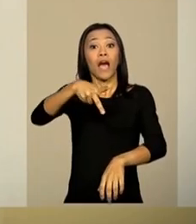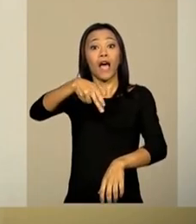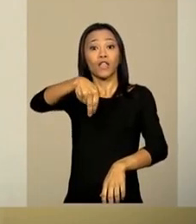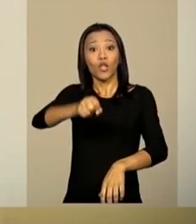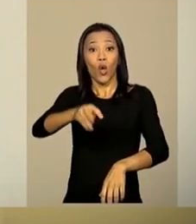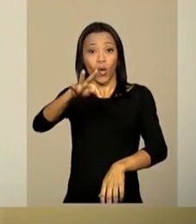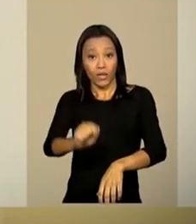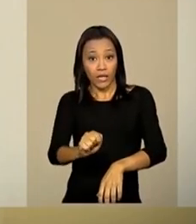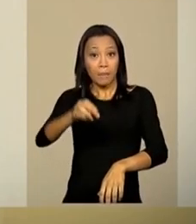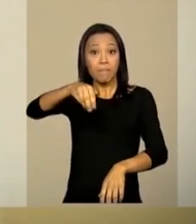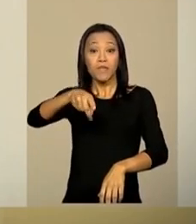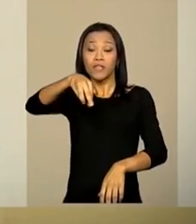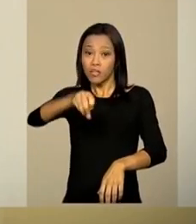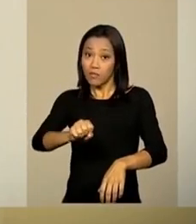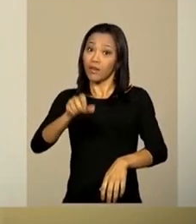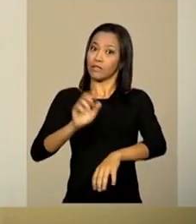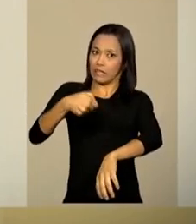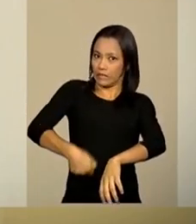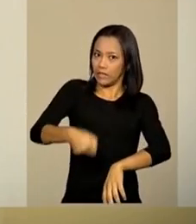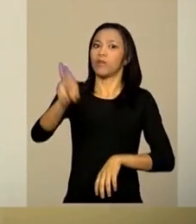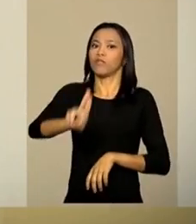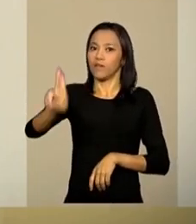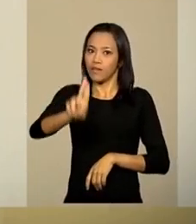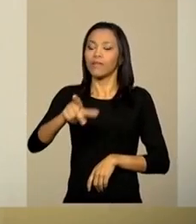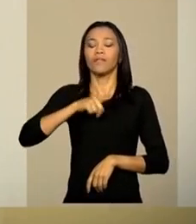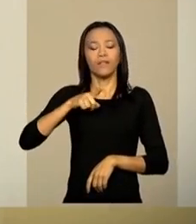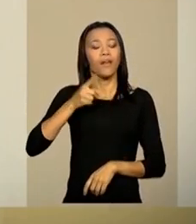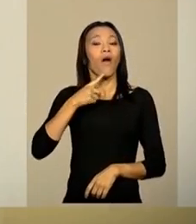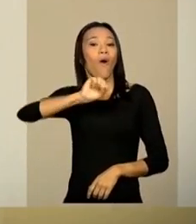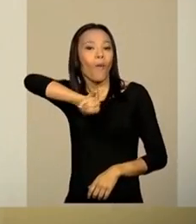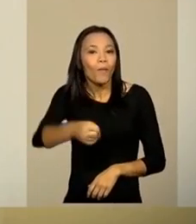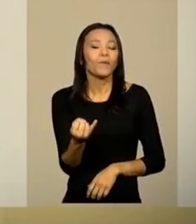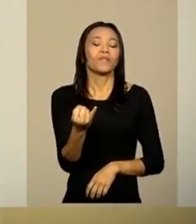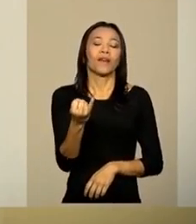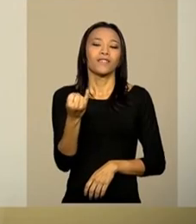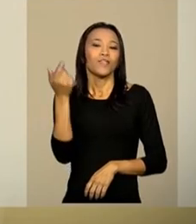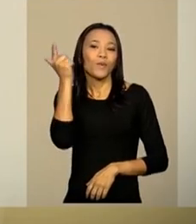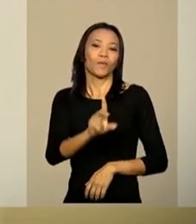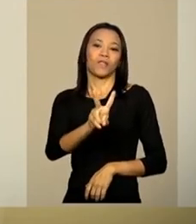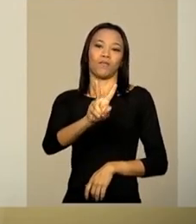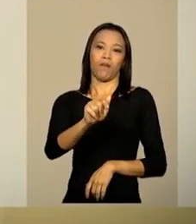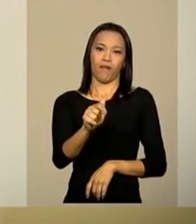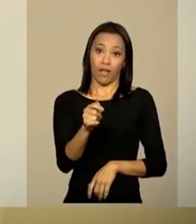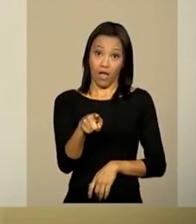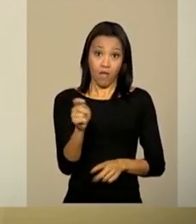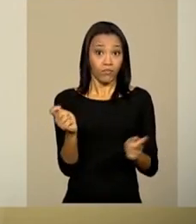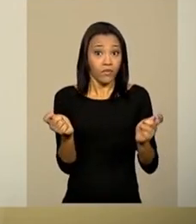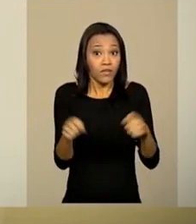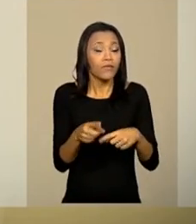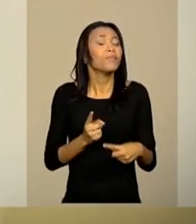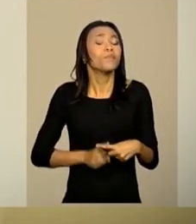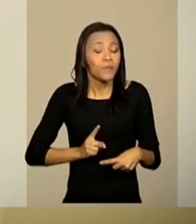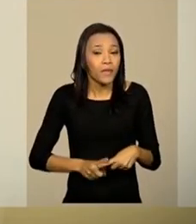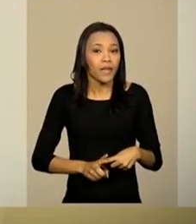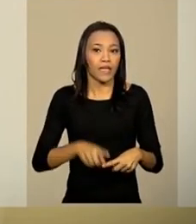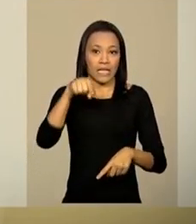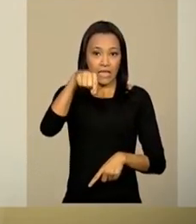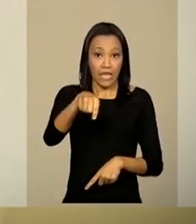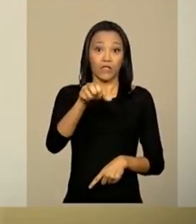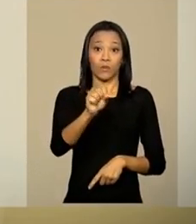pela universidade e por isso tem mais chances de garantir a sua vaga. Isso só é possível, Max, porque no